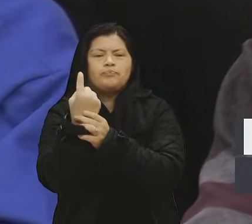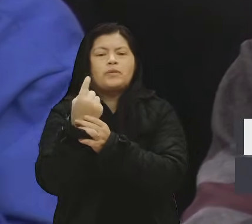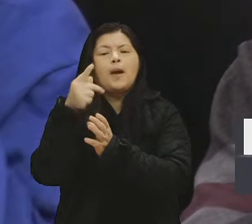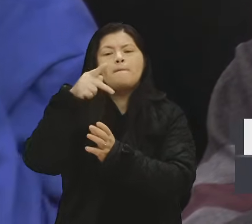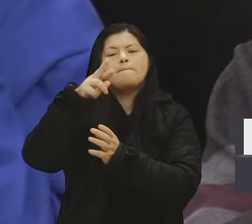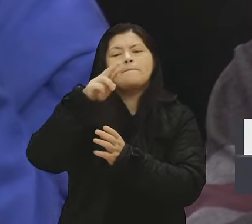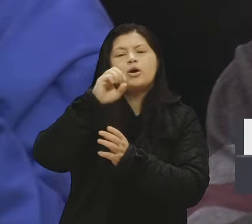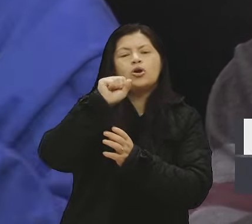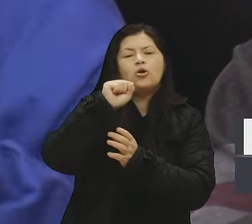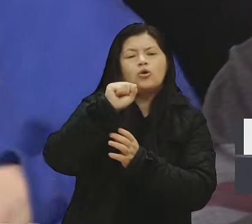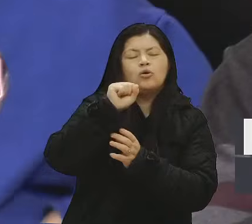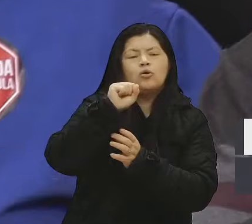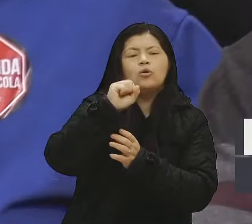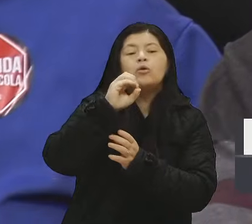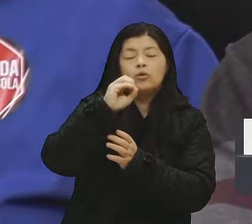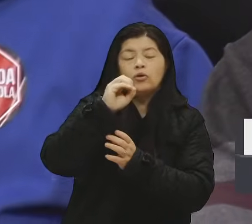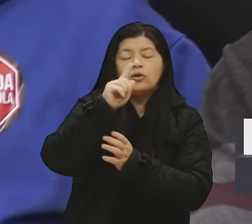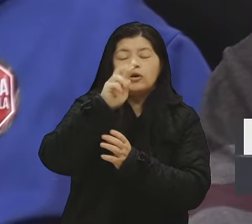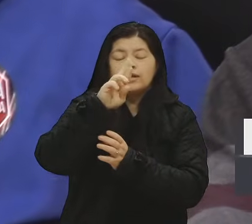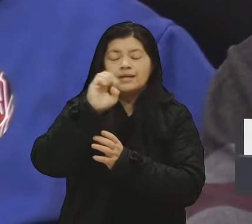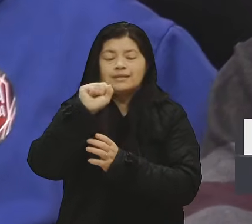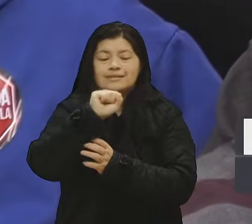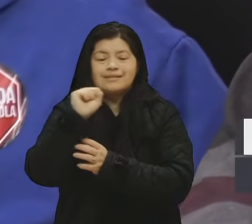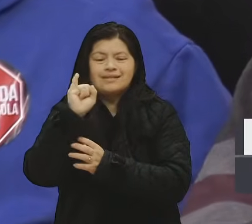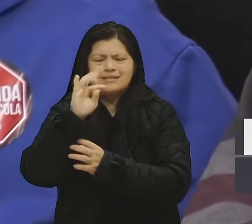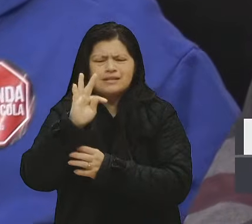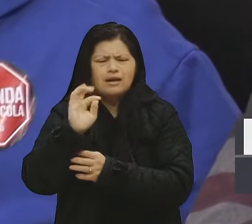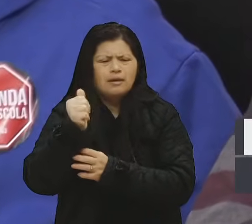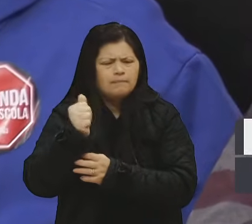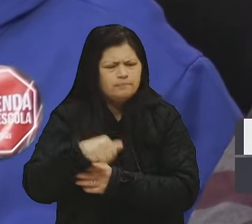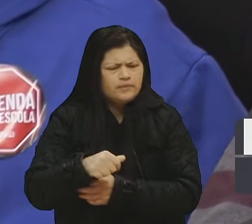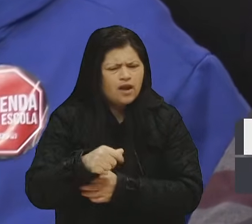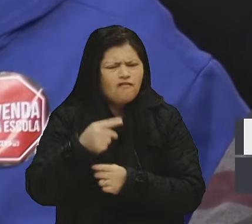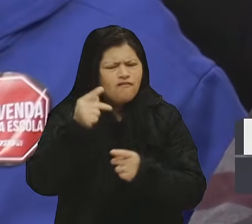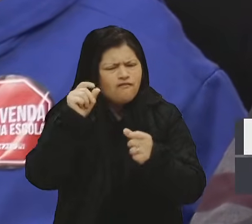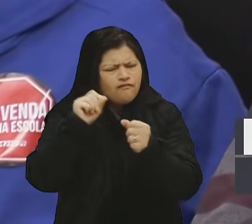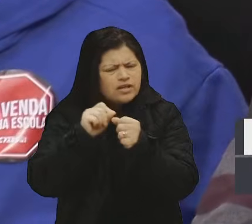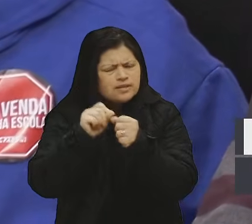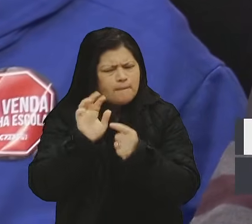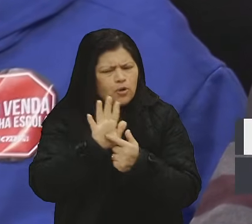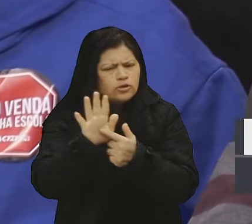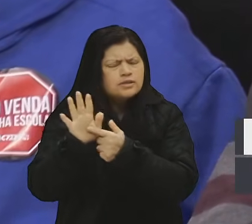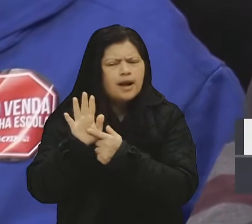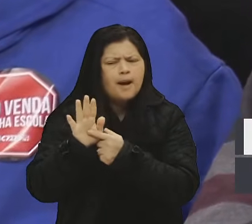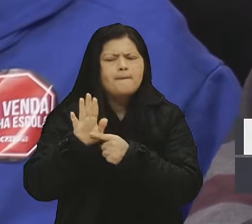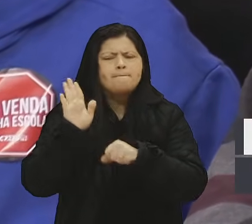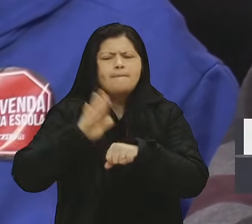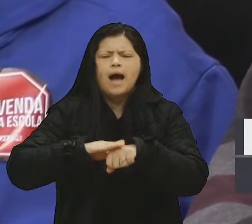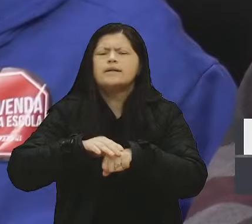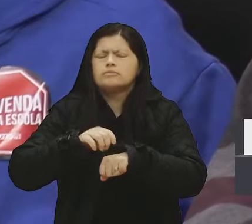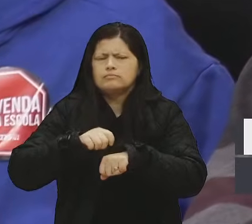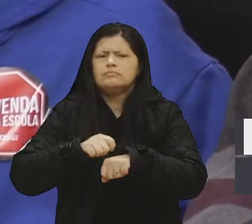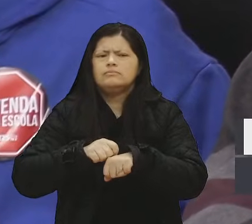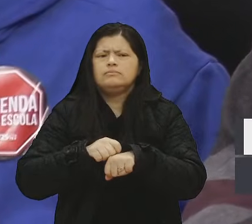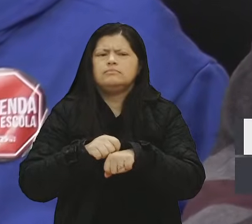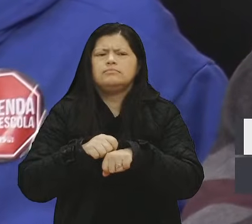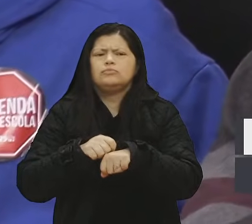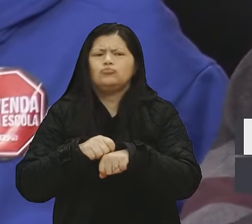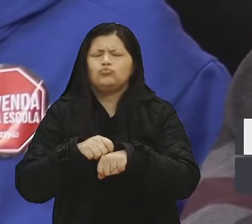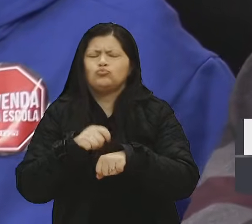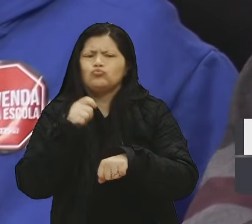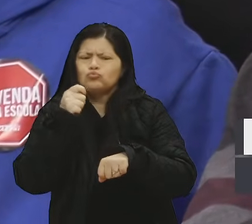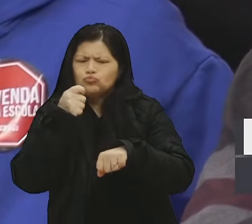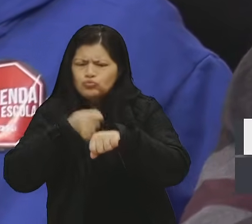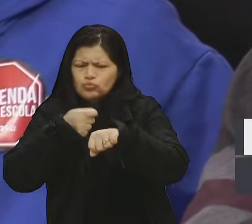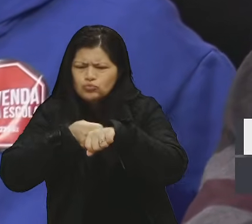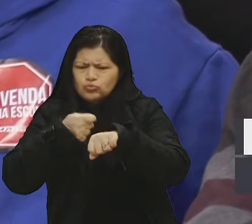nós podemos aprovar uma moção mais dura, mais radical. Aqui talvez tenhamos que negociar, né, em termos mais brandos, mas